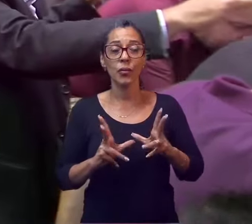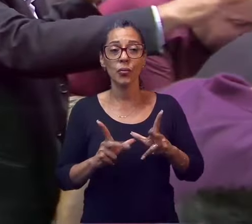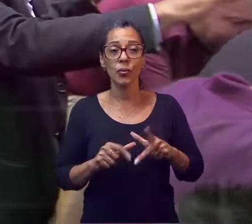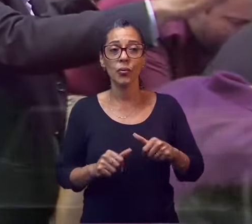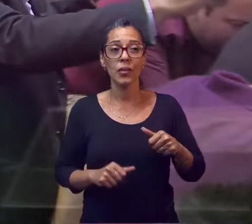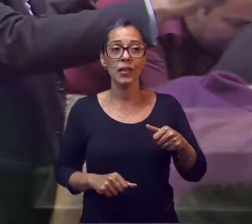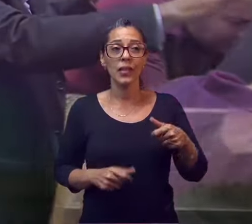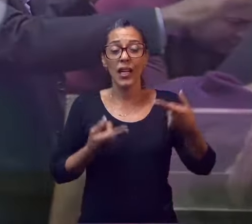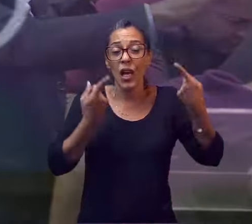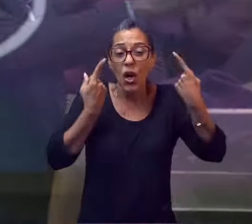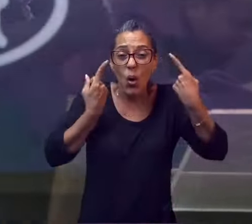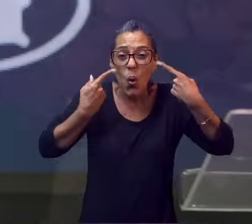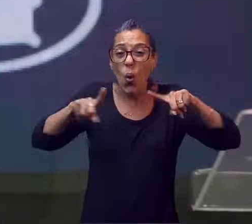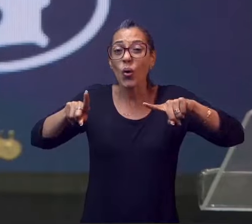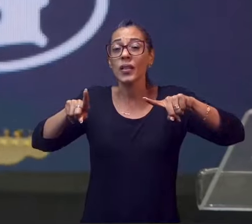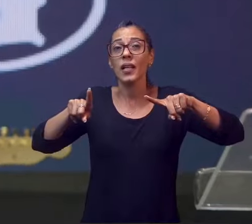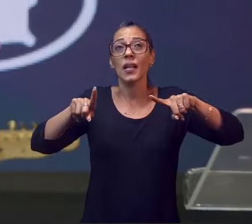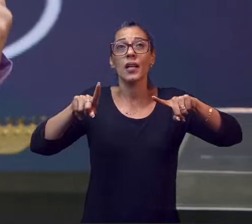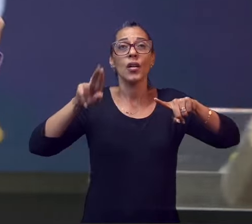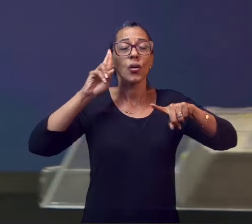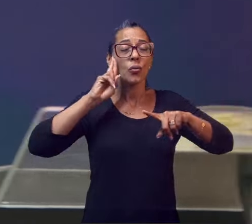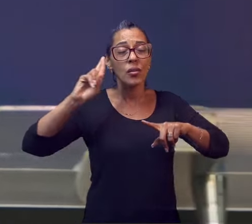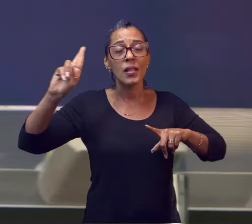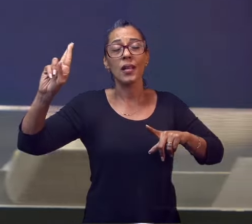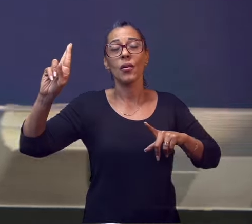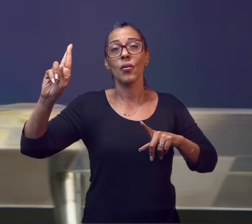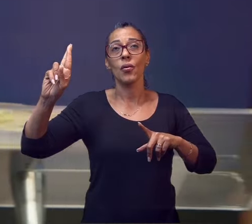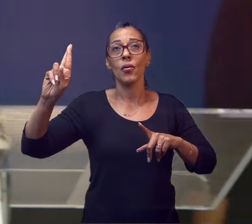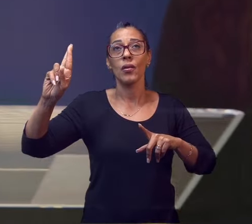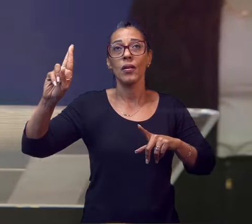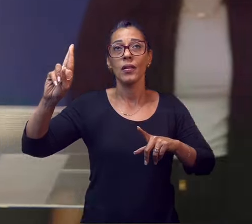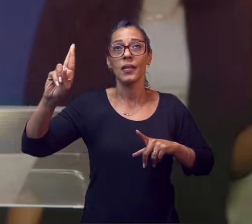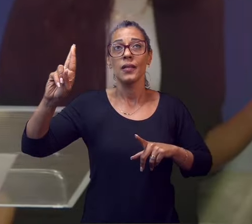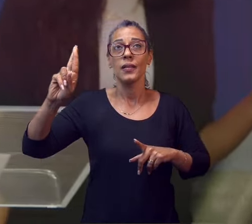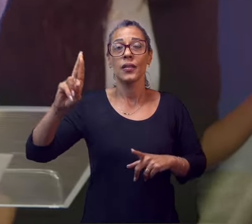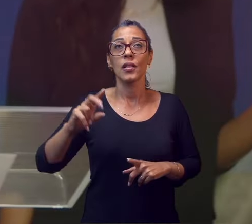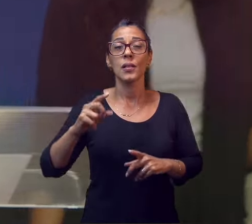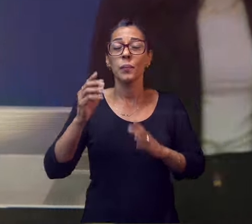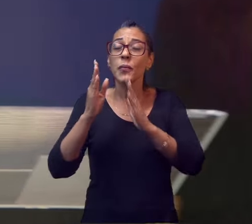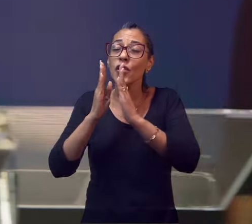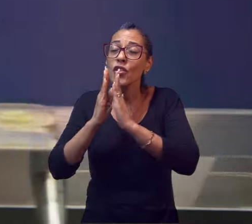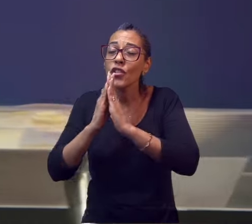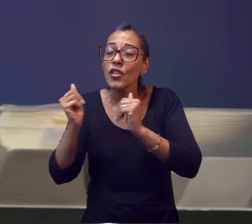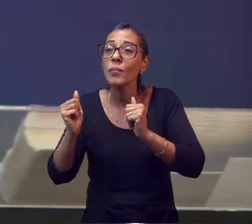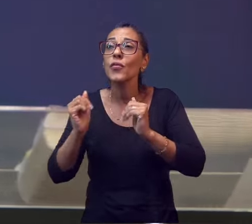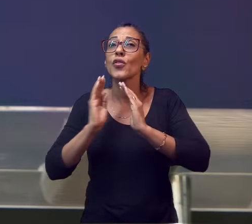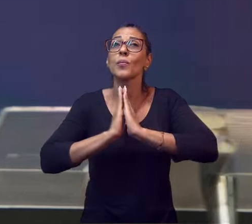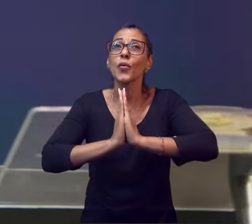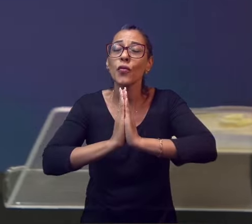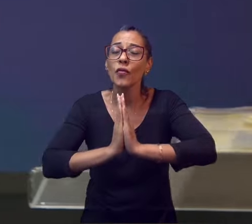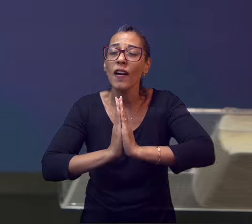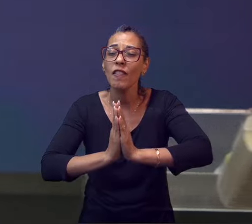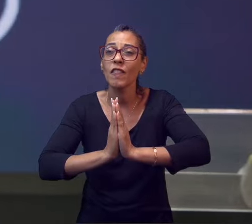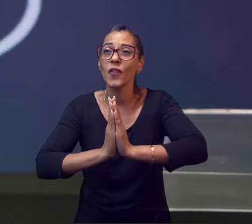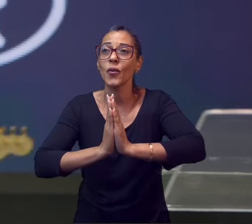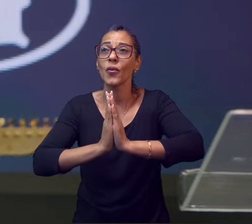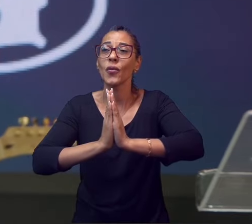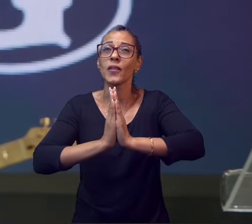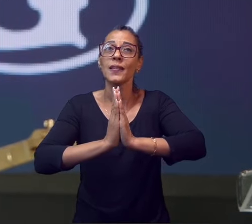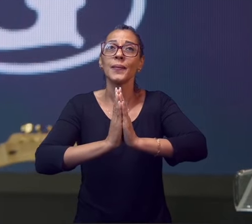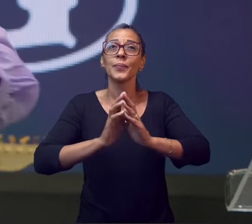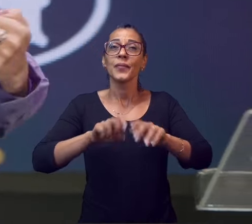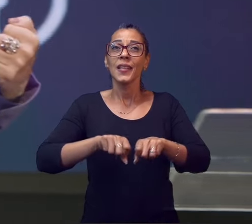os seus princípios nós damos uma ordem agora que seja quebrado e desfeito em nome de